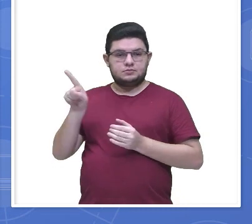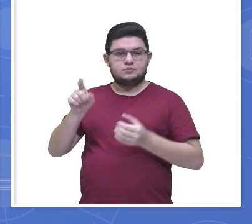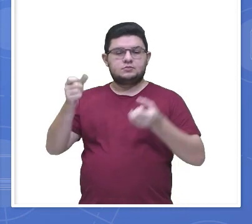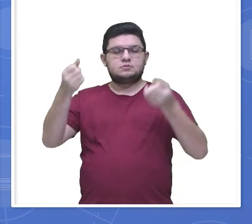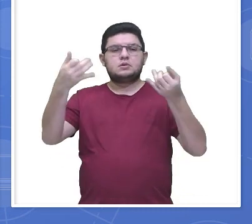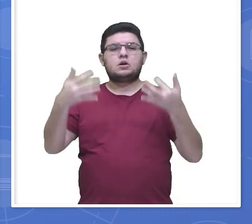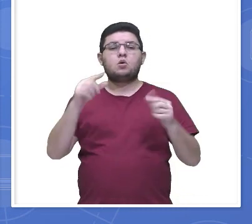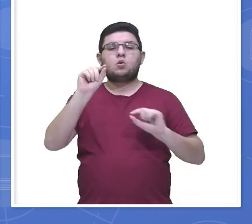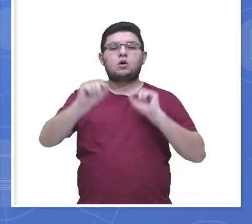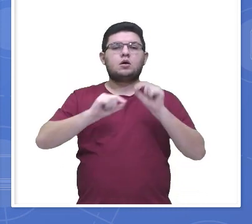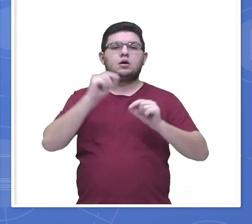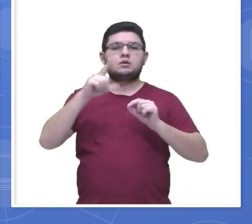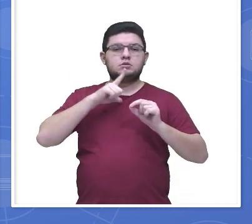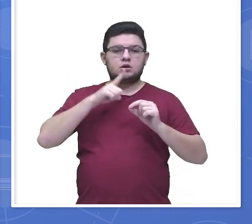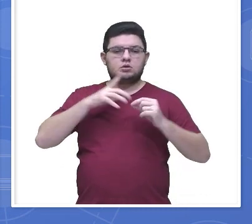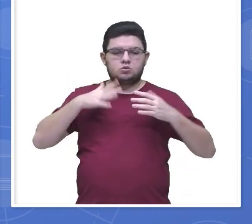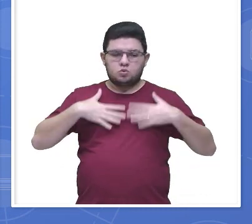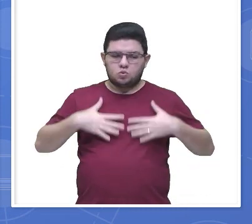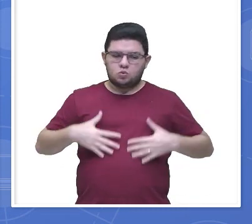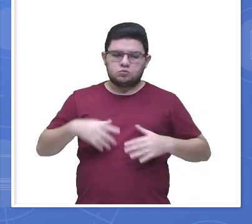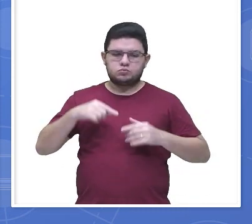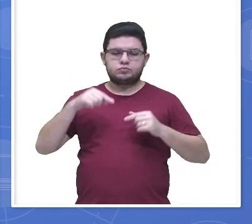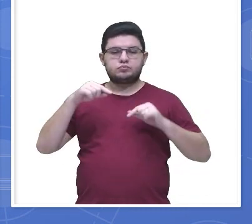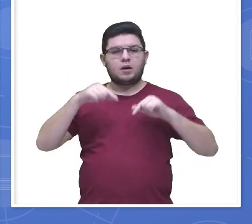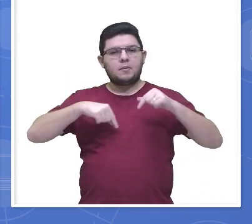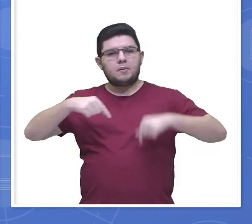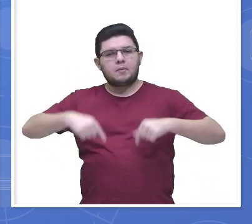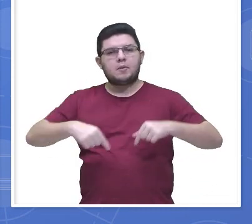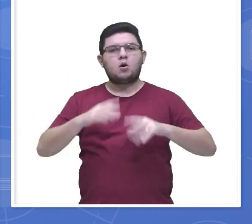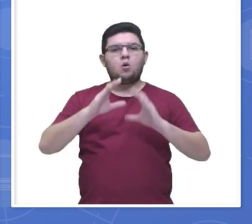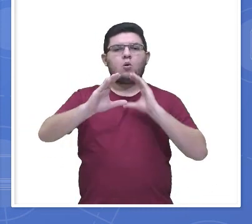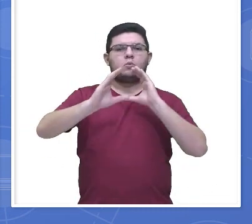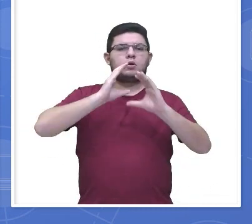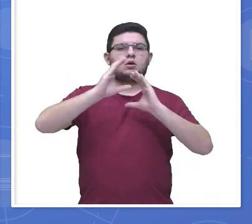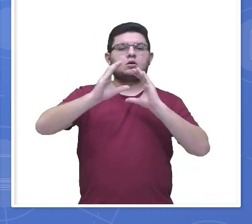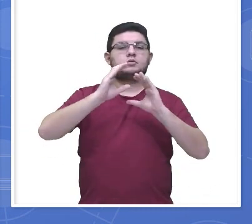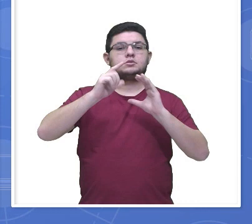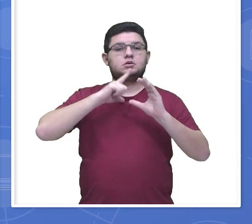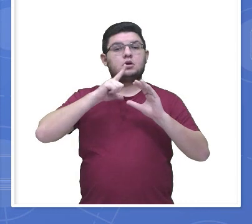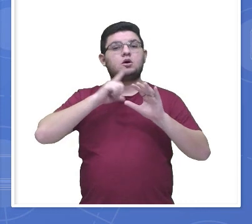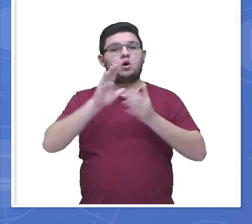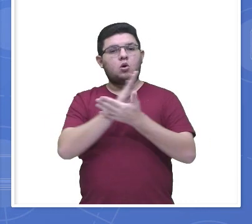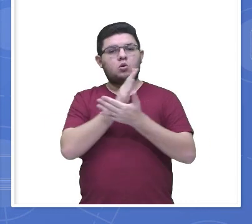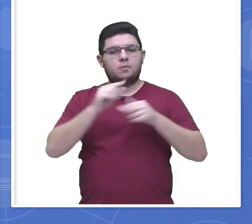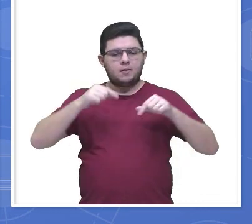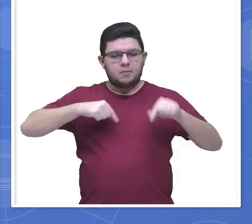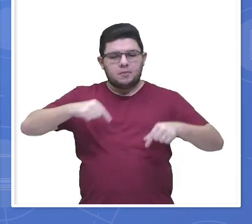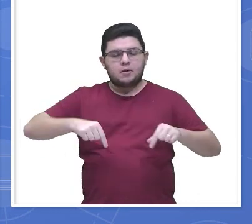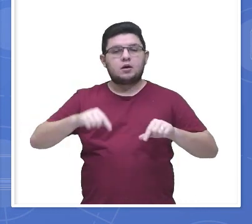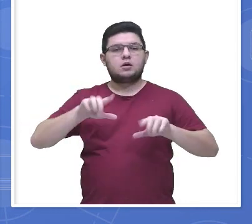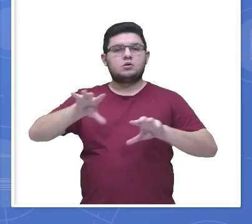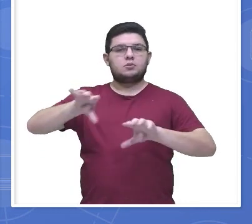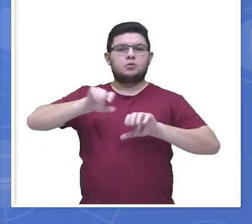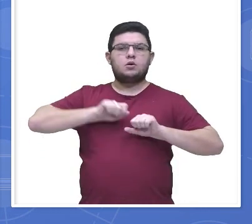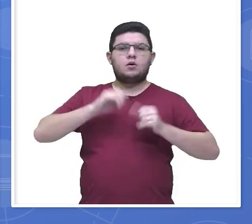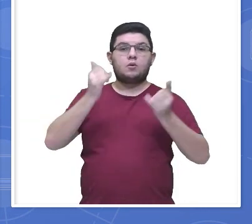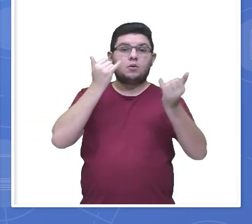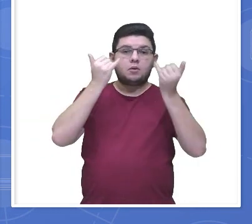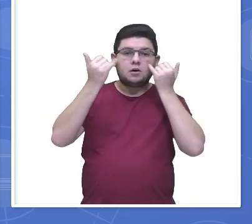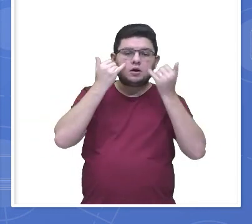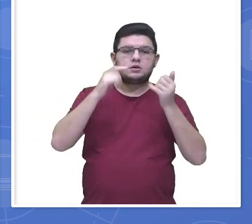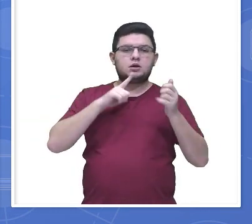de comunicação, temos ali órgãos responsáveis por receber informações, interpretar